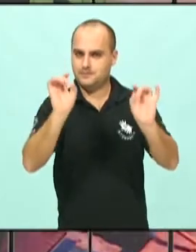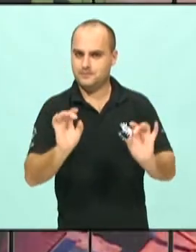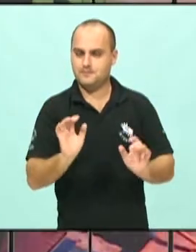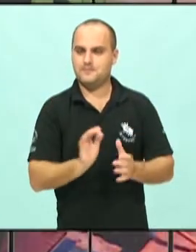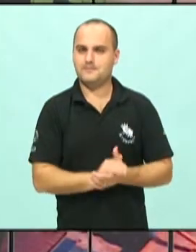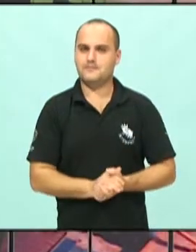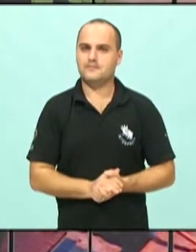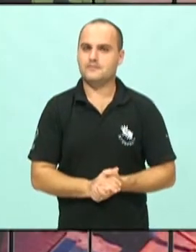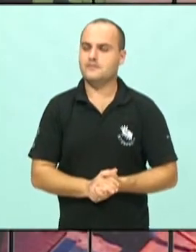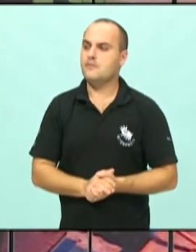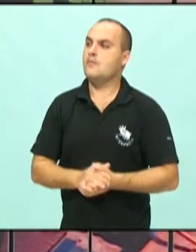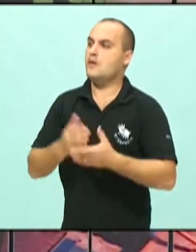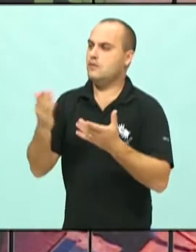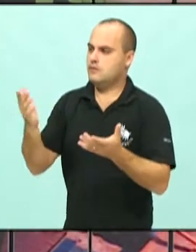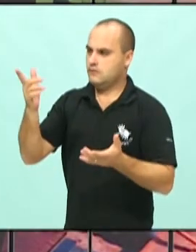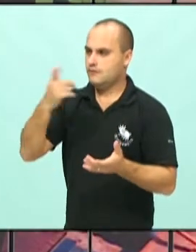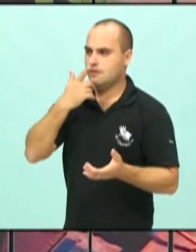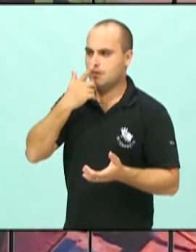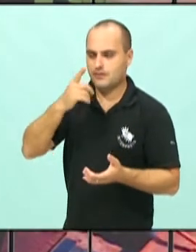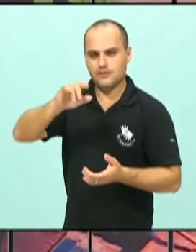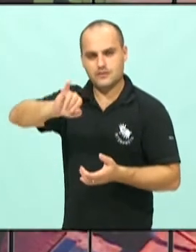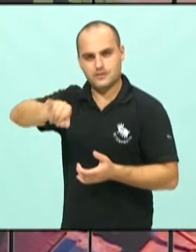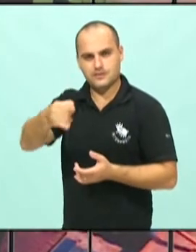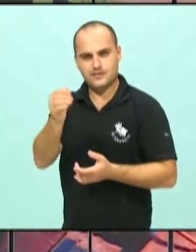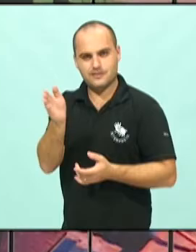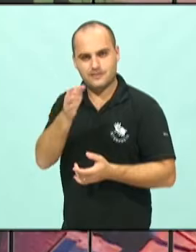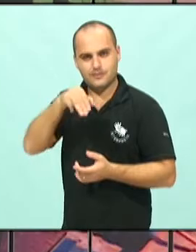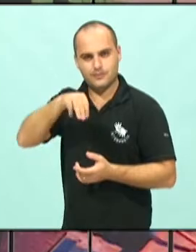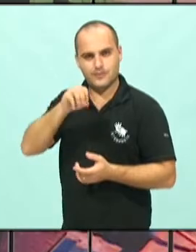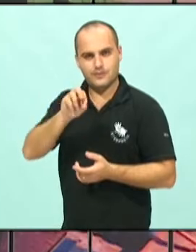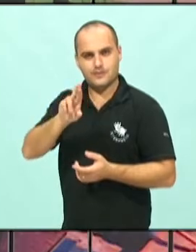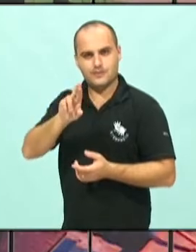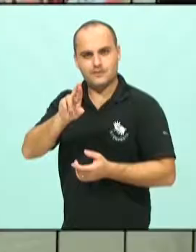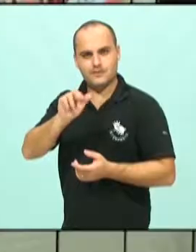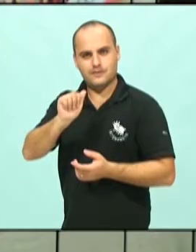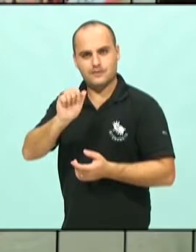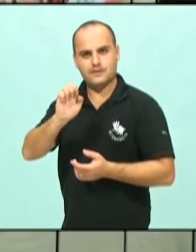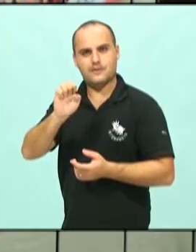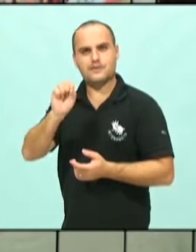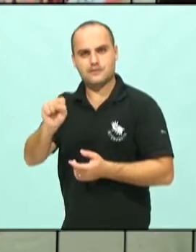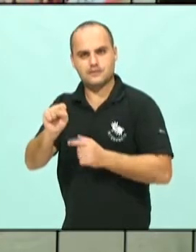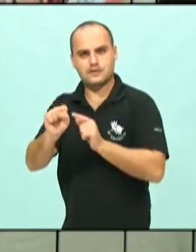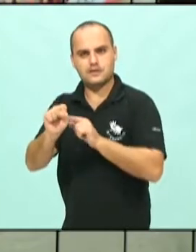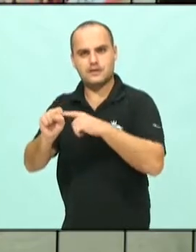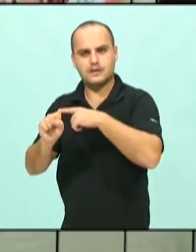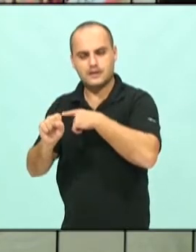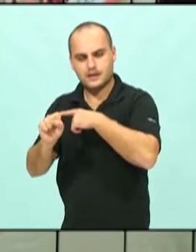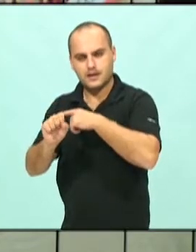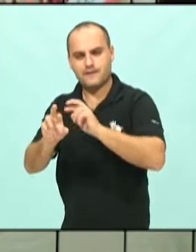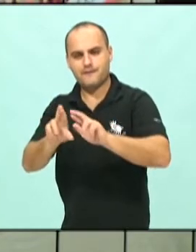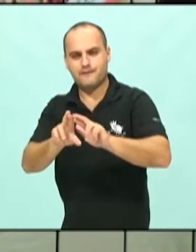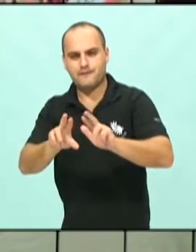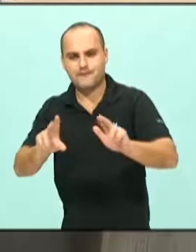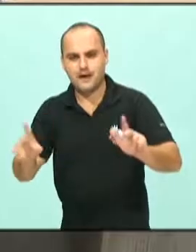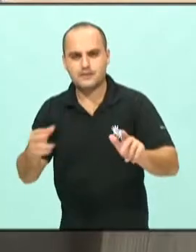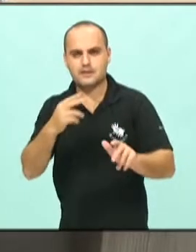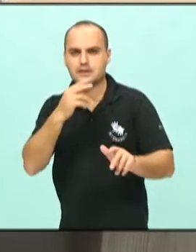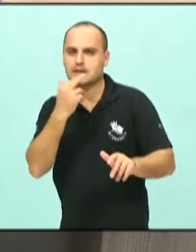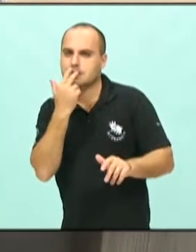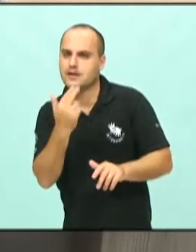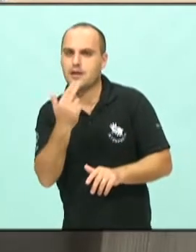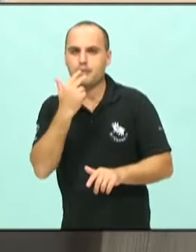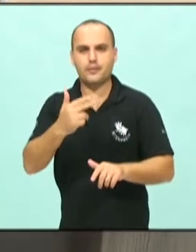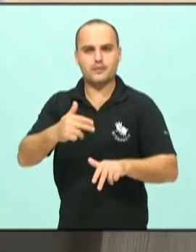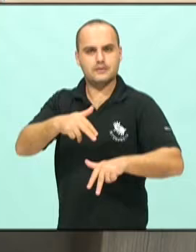produção de J. Moraes, que você falou, as canções transitam por diversos gêneros da música popular brasileira.